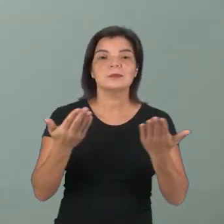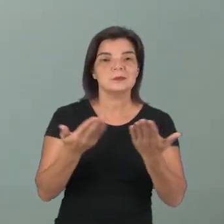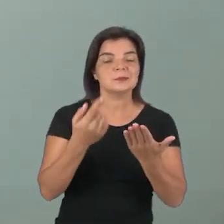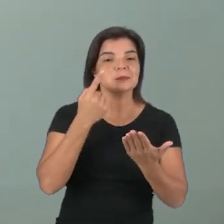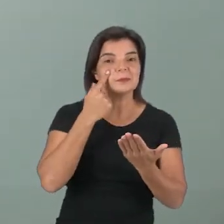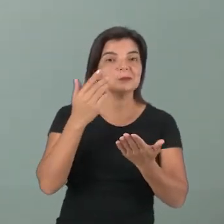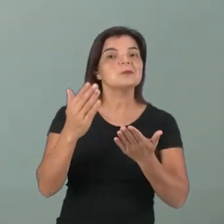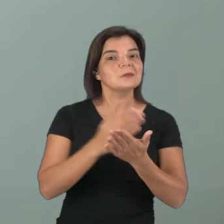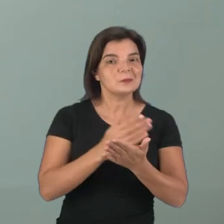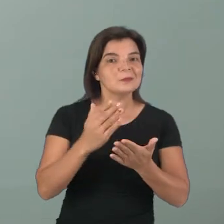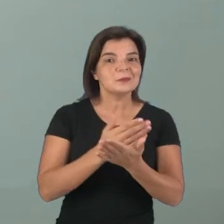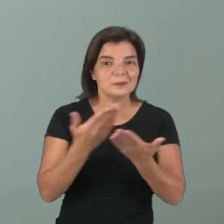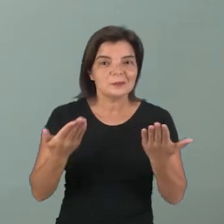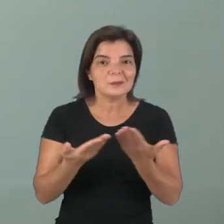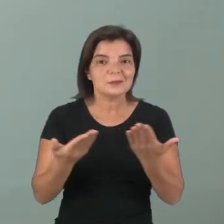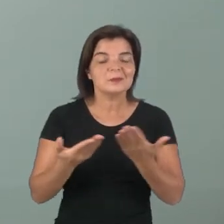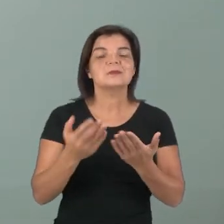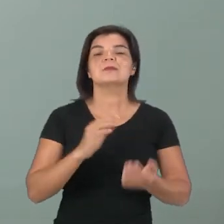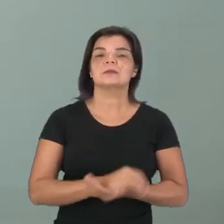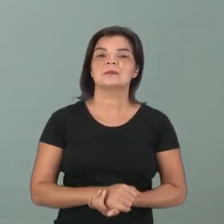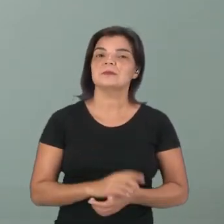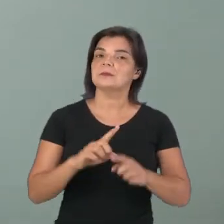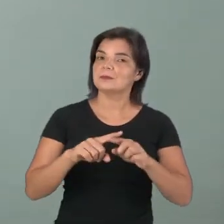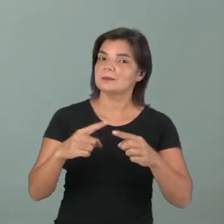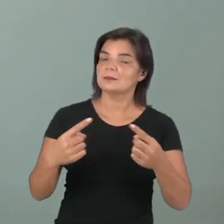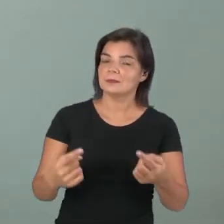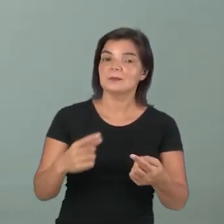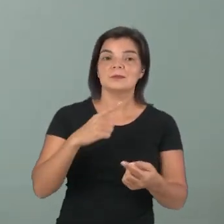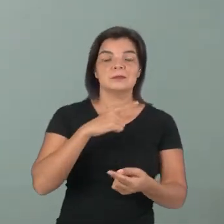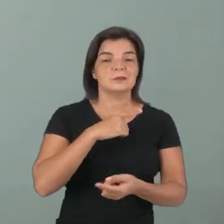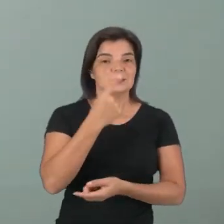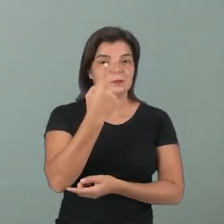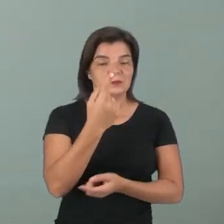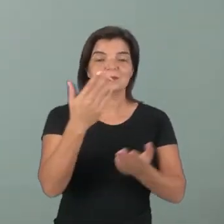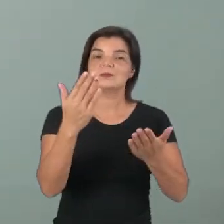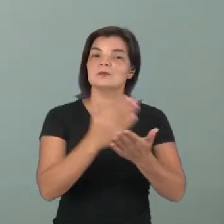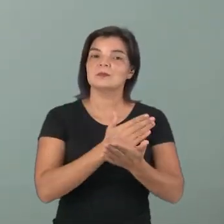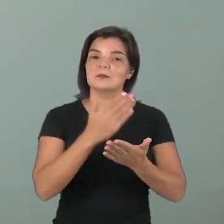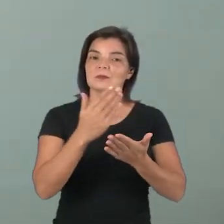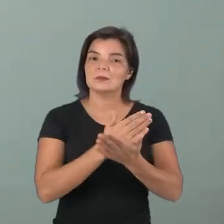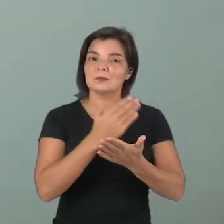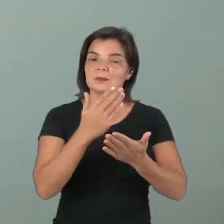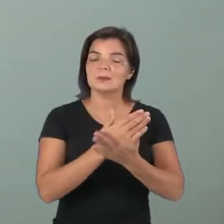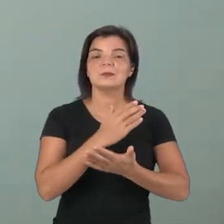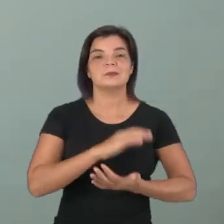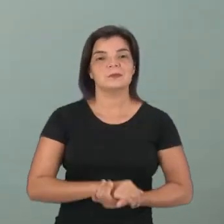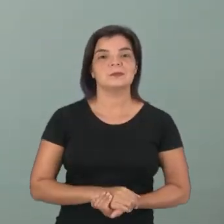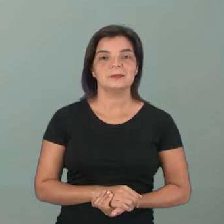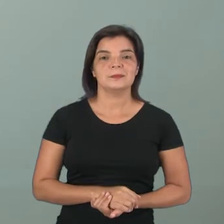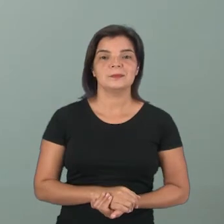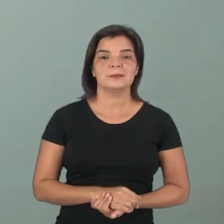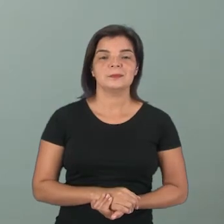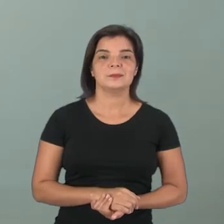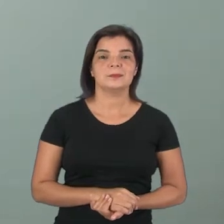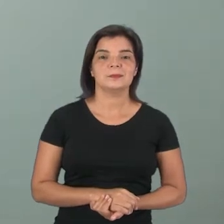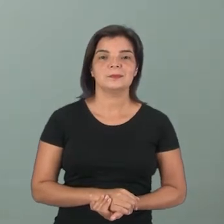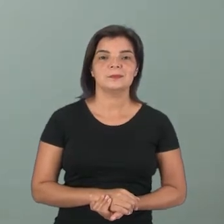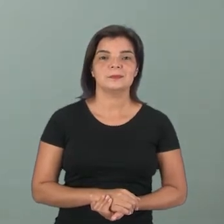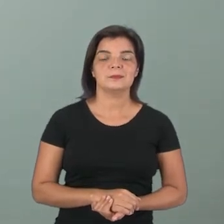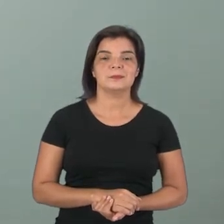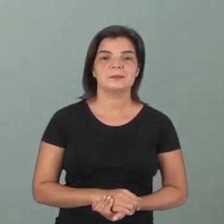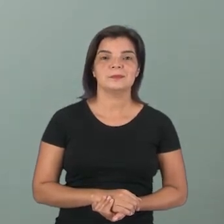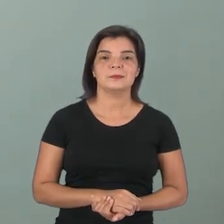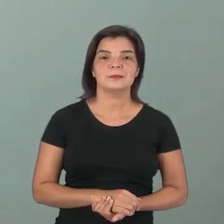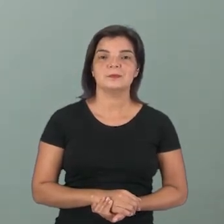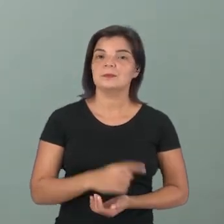então comparar os cadernos? Porém, eu só tenho um caderno, certo? Eu